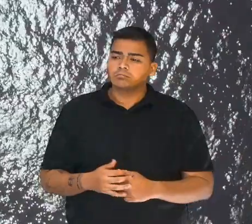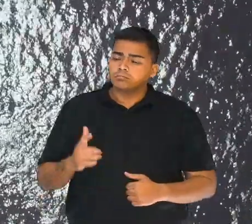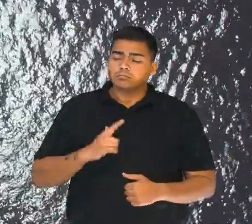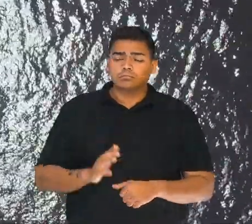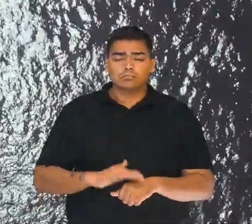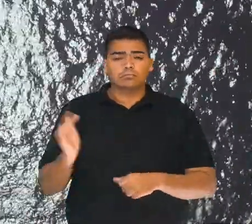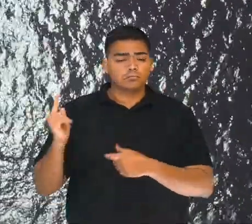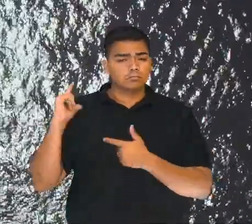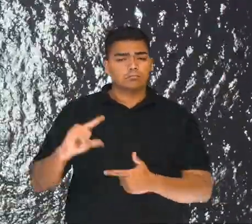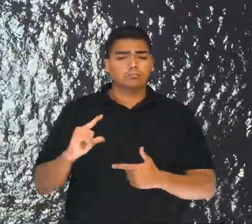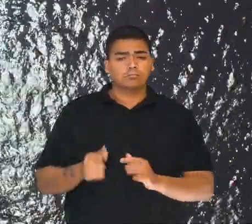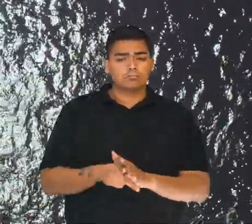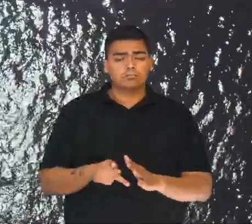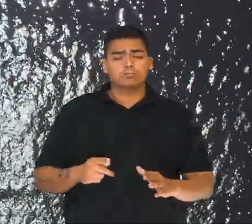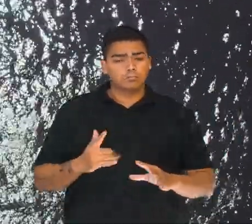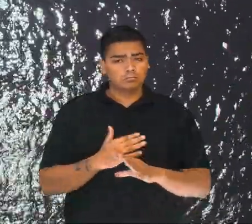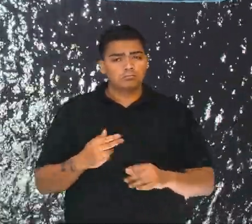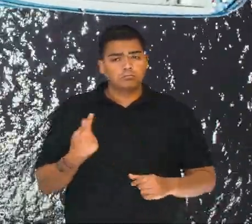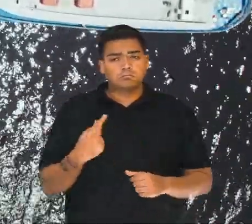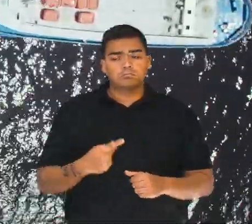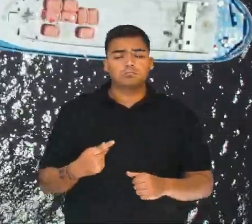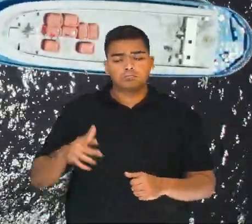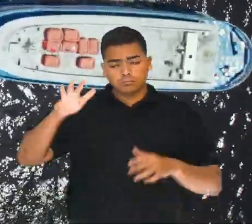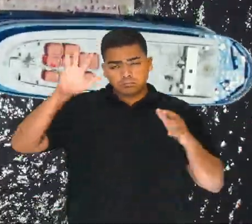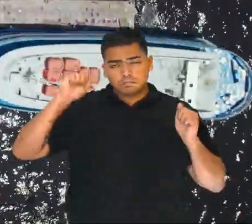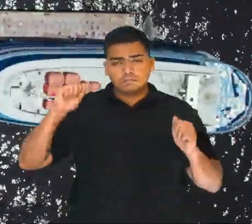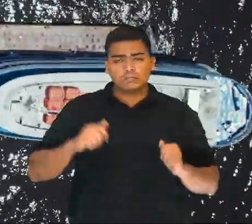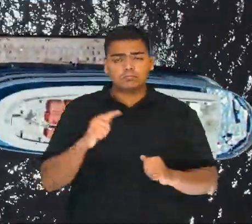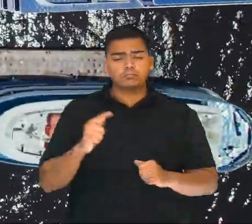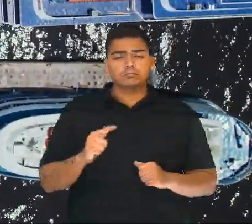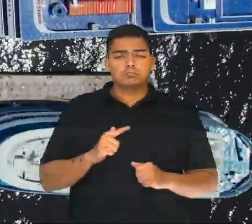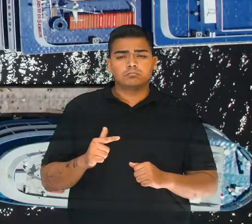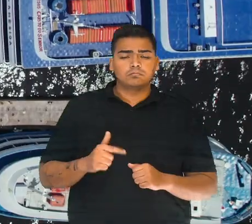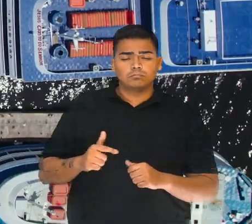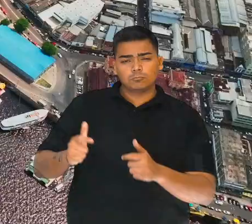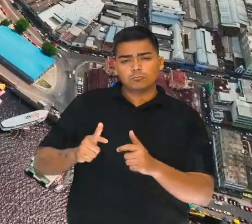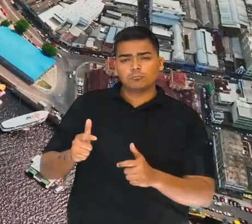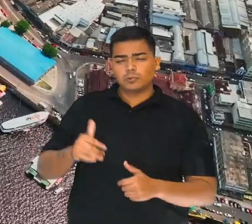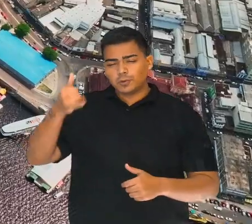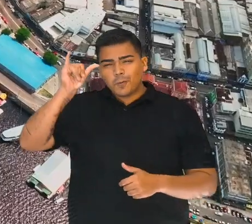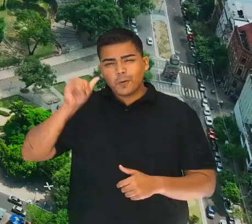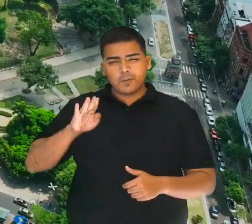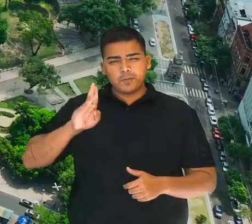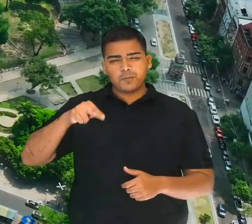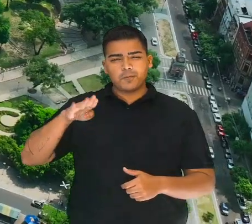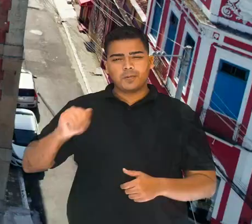Essa embarcação é uma das mais tradicionais de uma cidade aqui do Amazonas, Parintins, a terra do boi-bumbá.